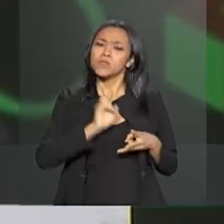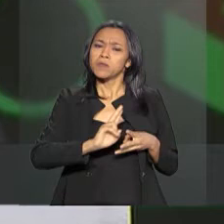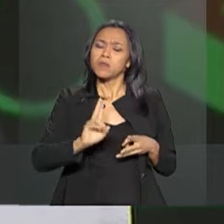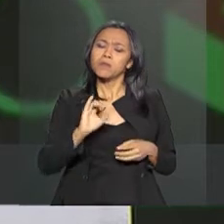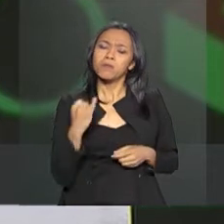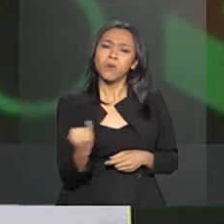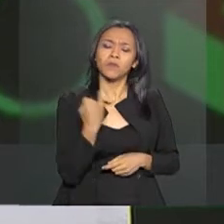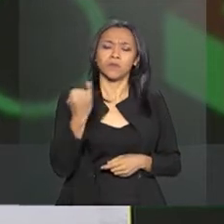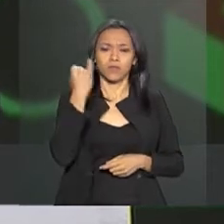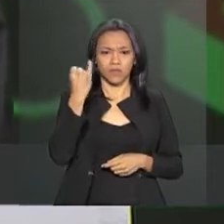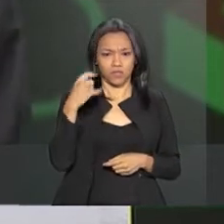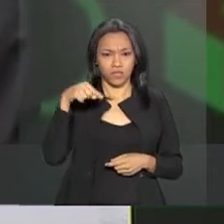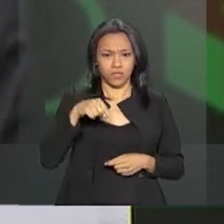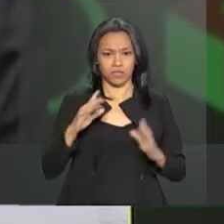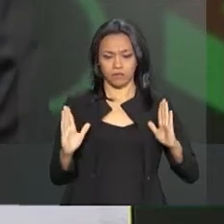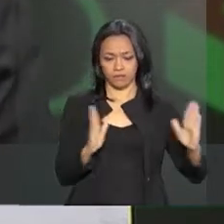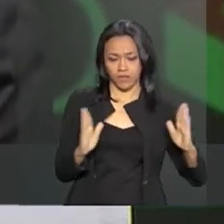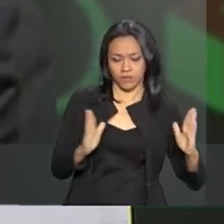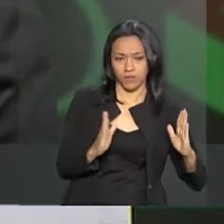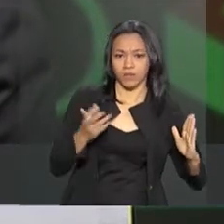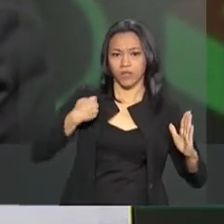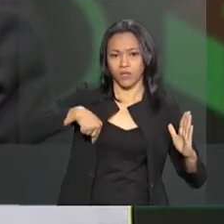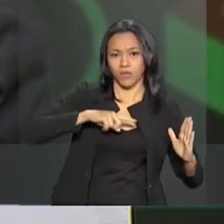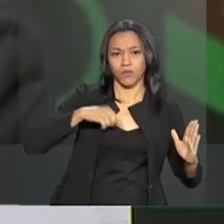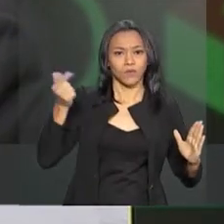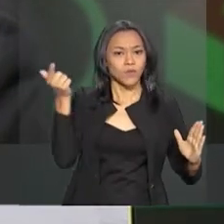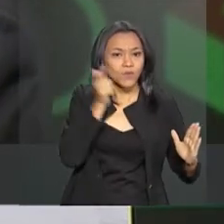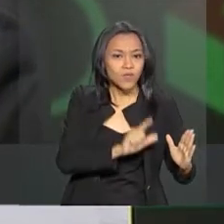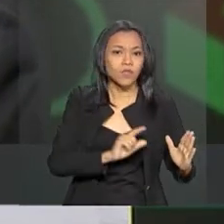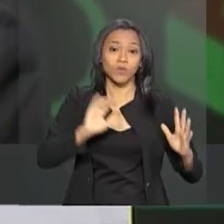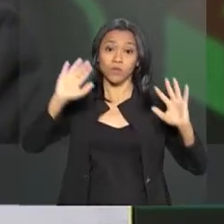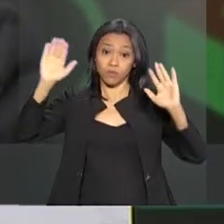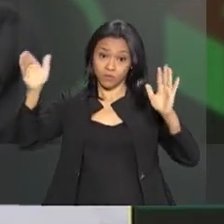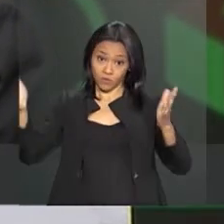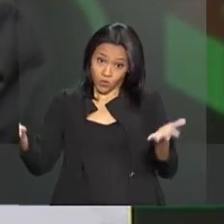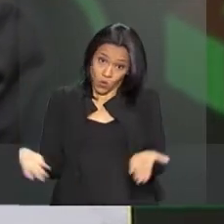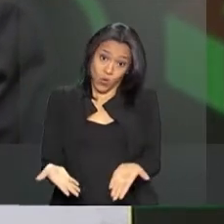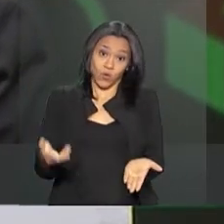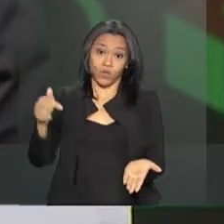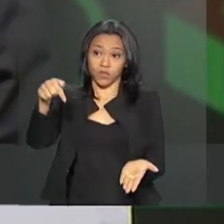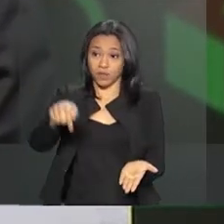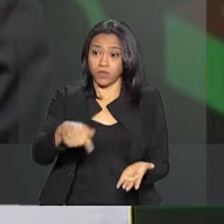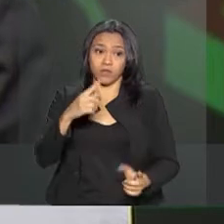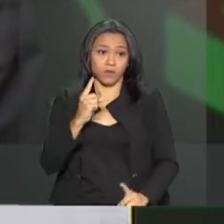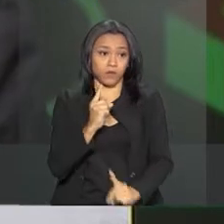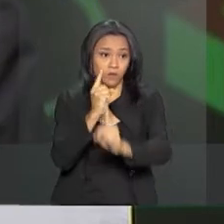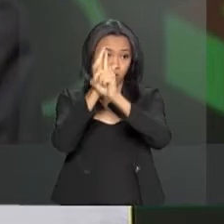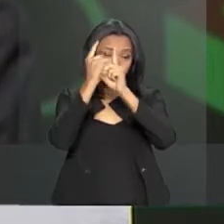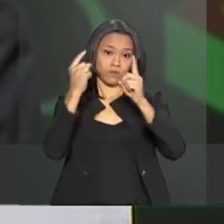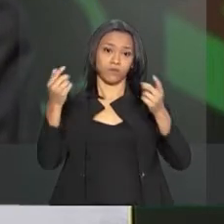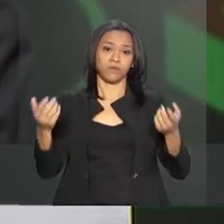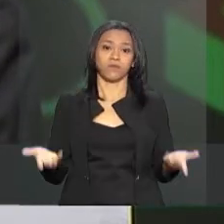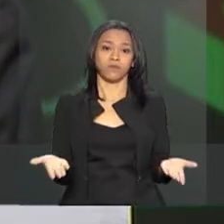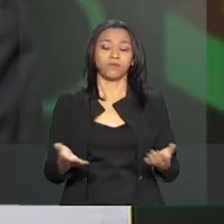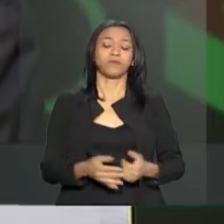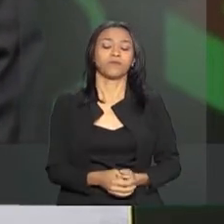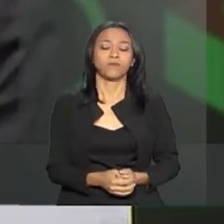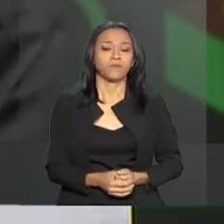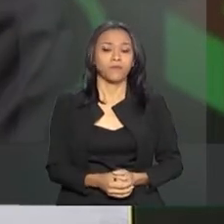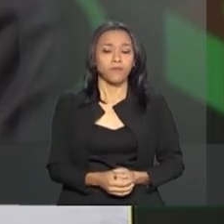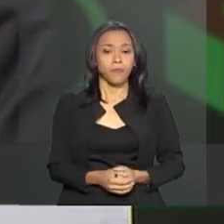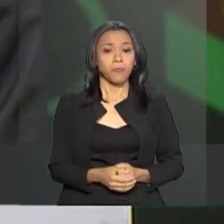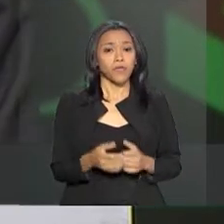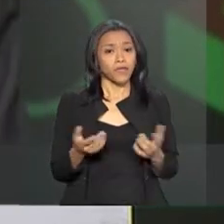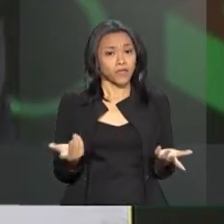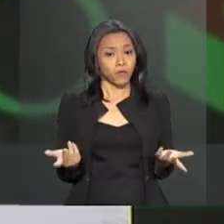período para que nós pudéssemos chegar a esta solenidade e a este momento. E